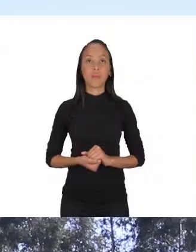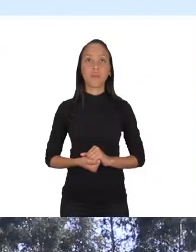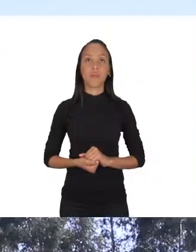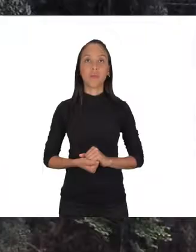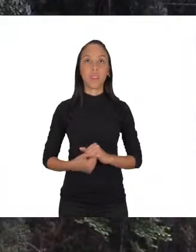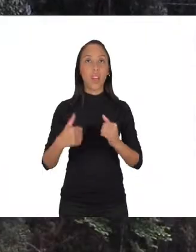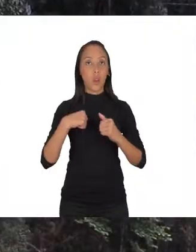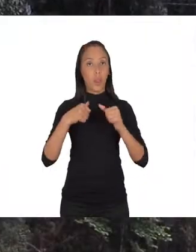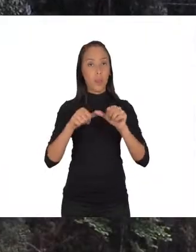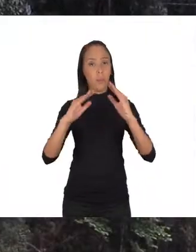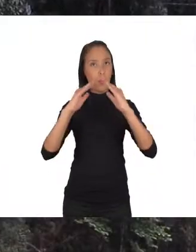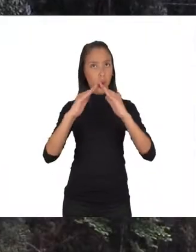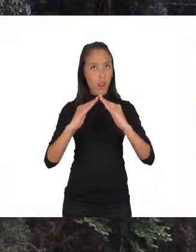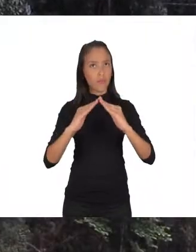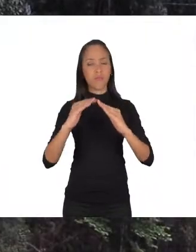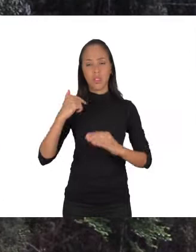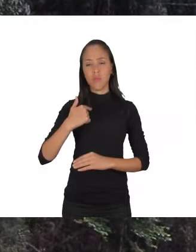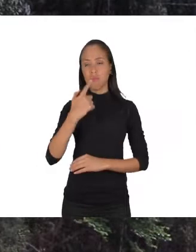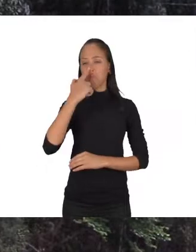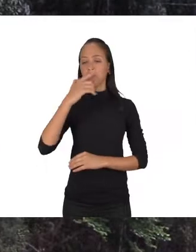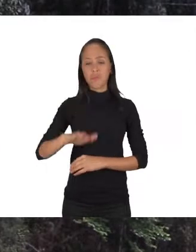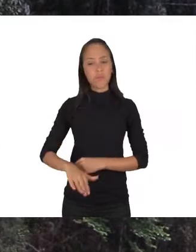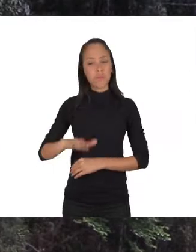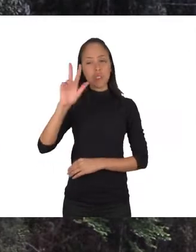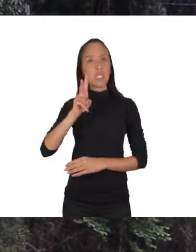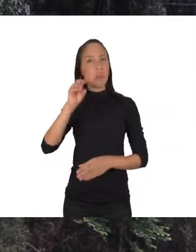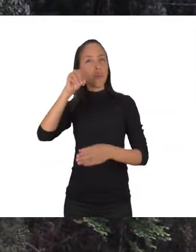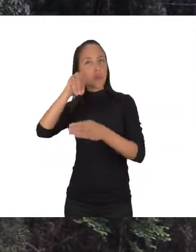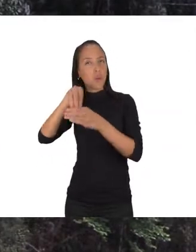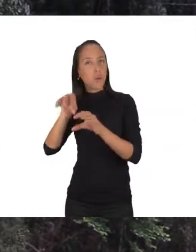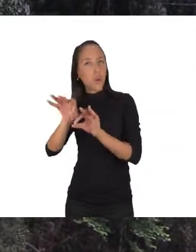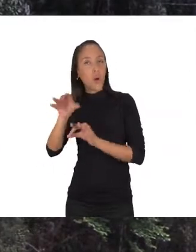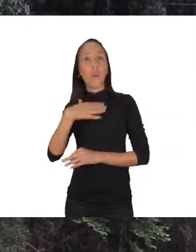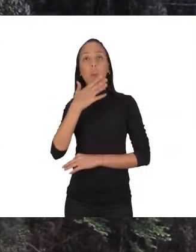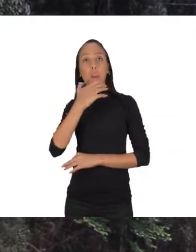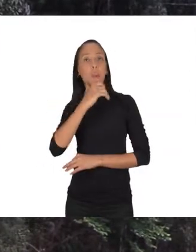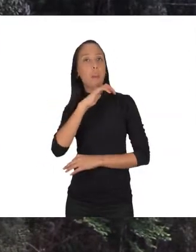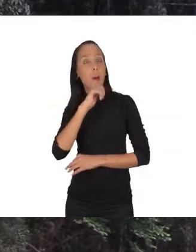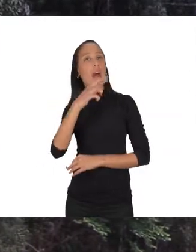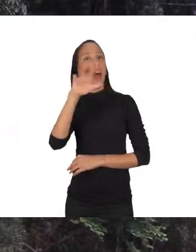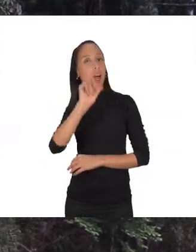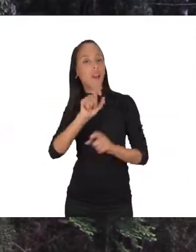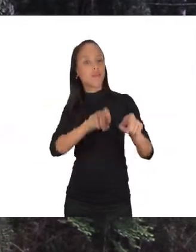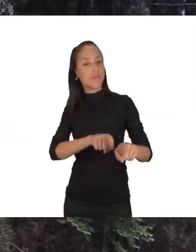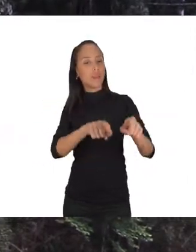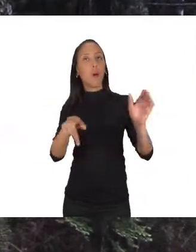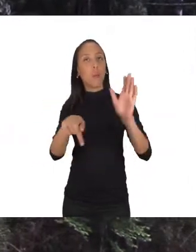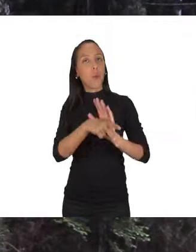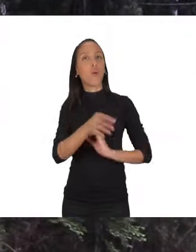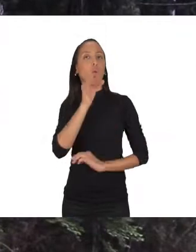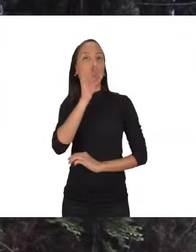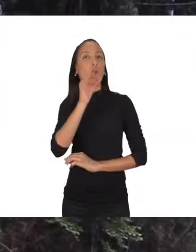Morei desde a infância no interior. Meus pais eram agricultores, plantavam fumo. E o pai e a mãe, eles não conseguiam produzir